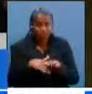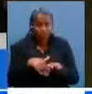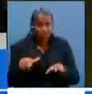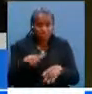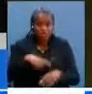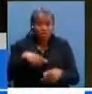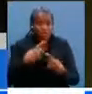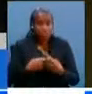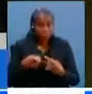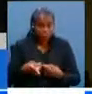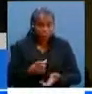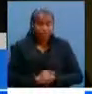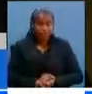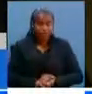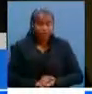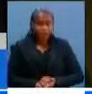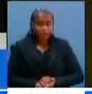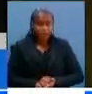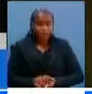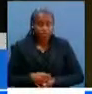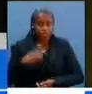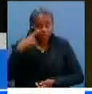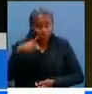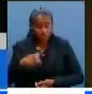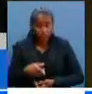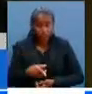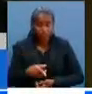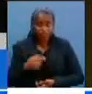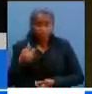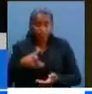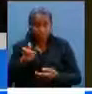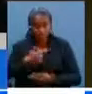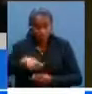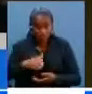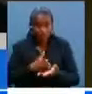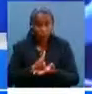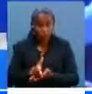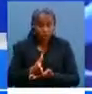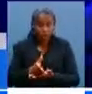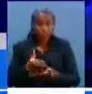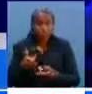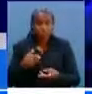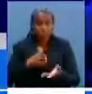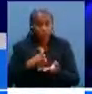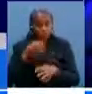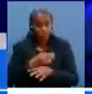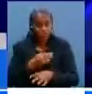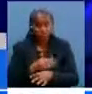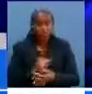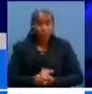alice e cá demonstrar a cam noite de continuar com essa parceria ao longo dos principais